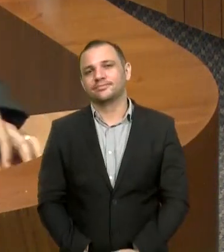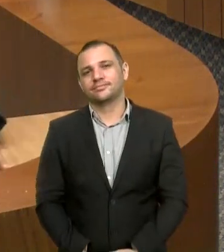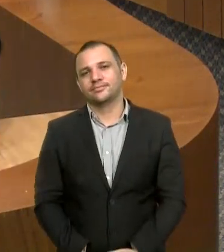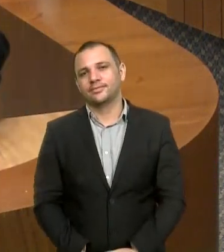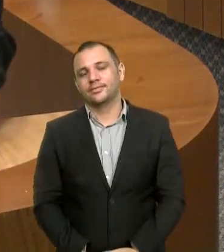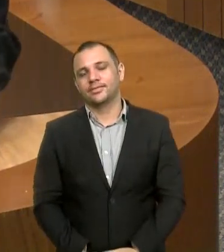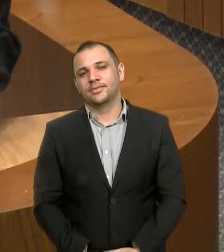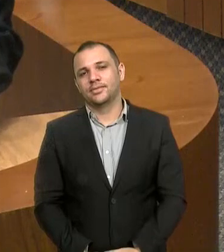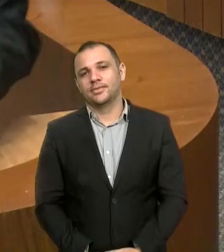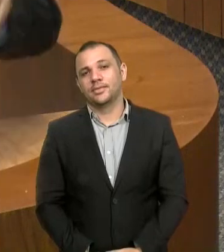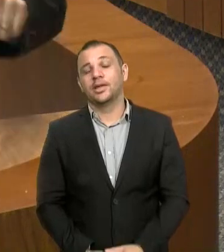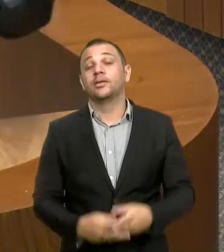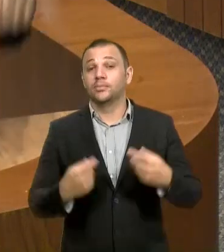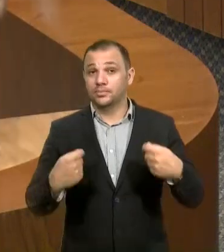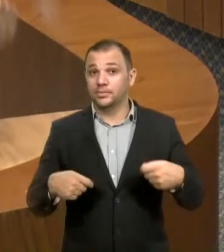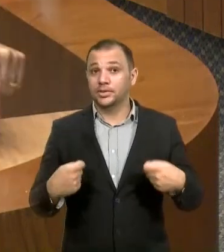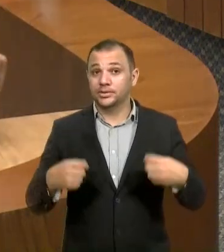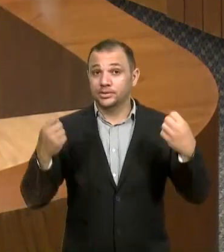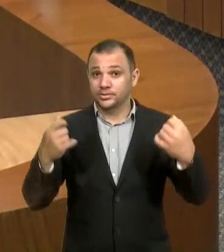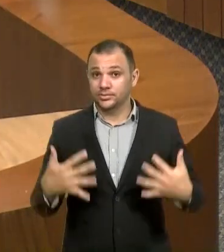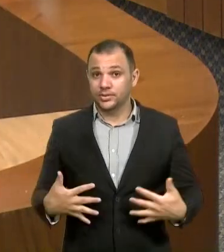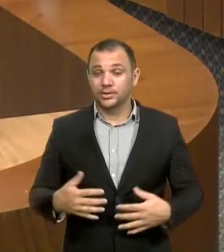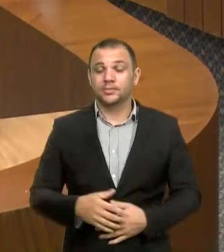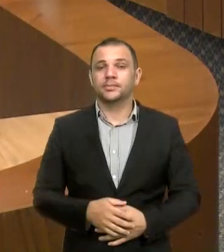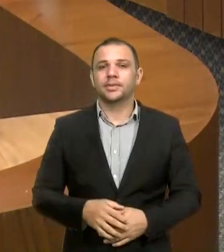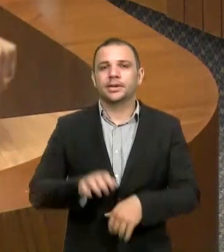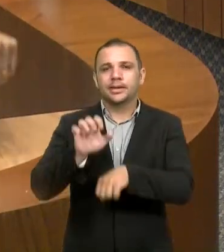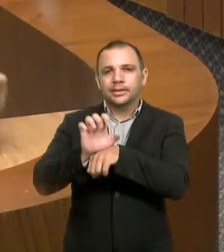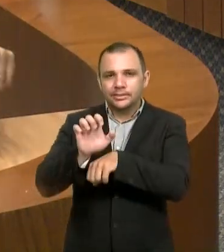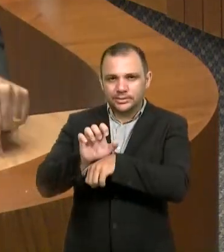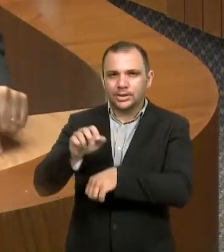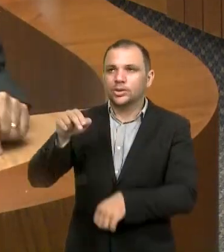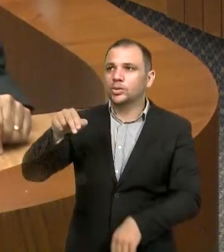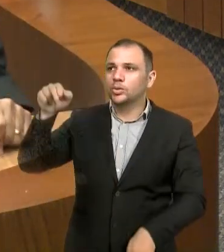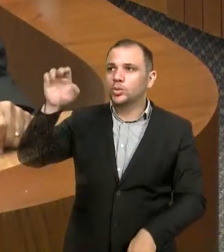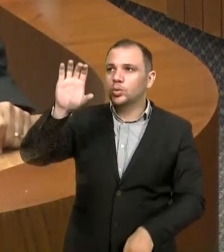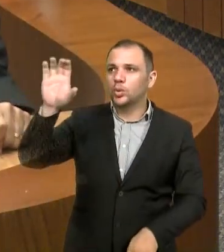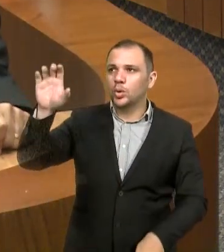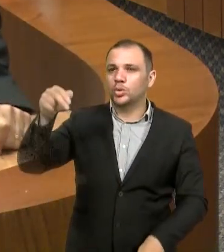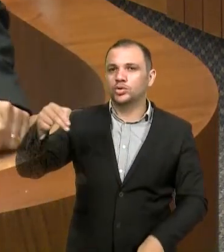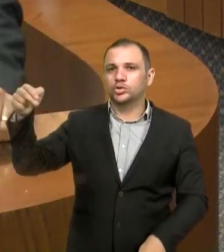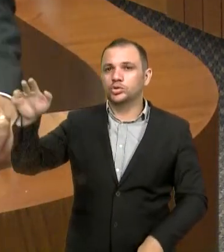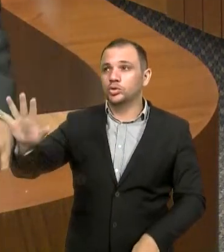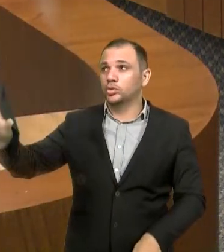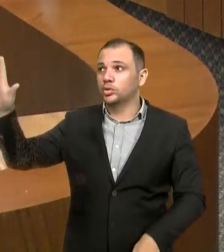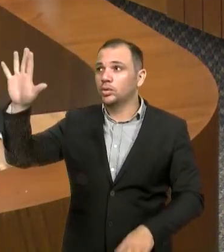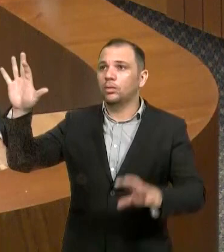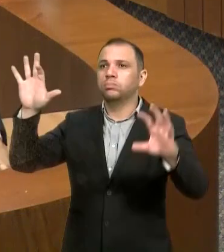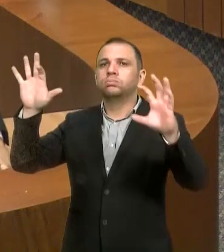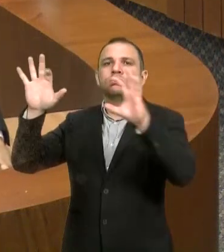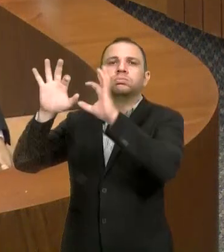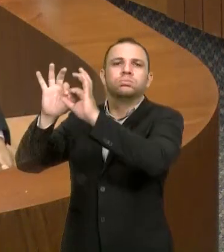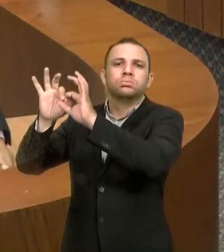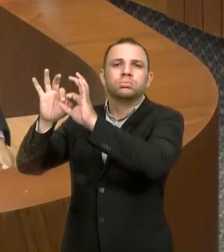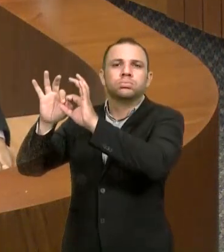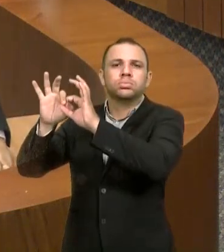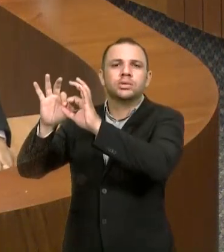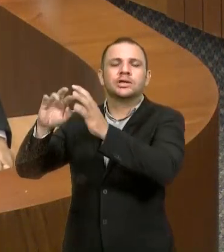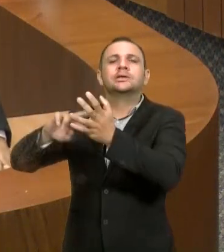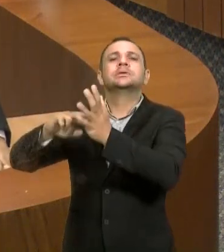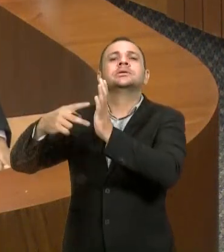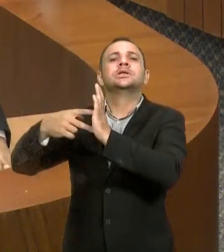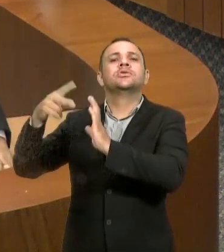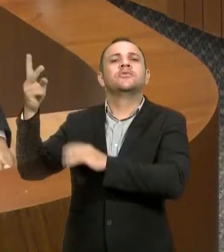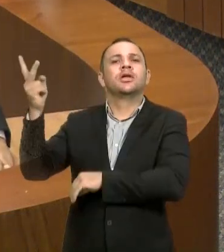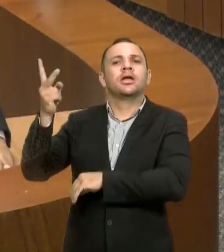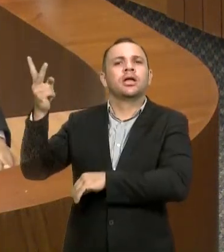é importante dizer, a União Regional dos Estados do Norte e do Nordeste não representa uma guerra